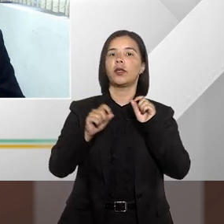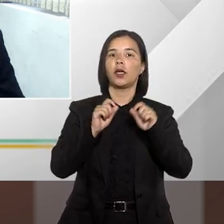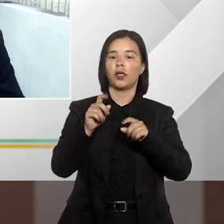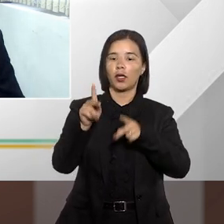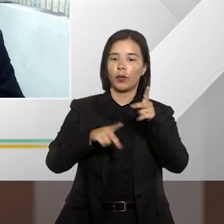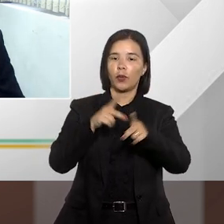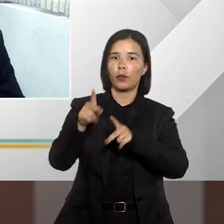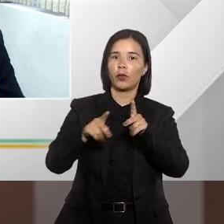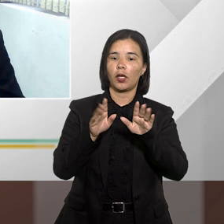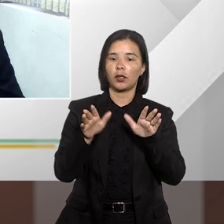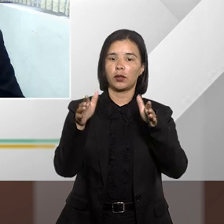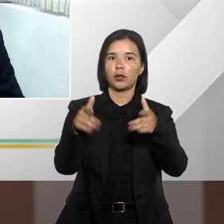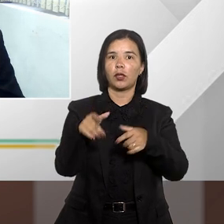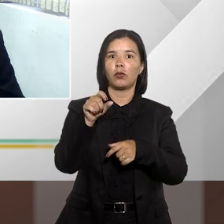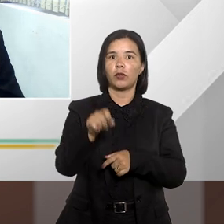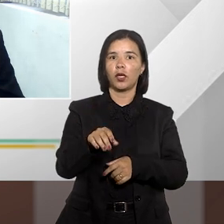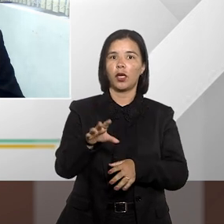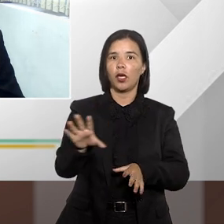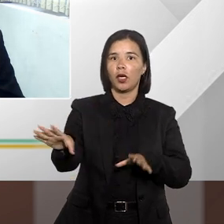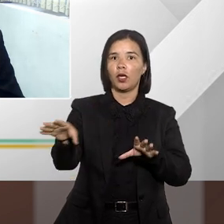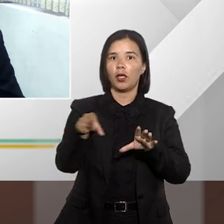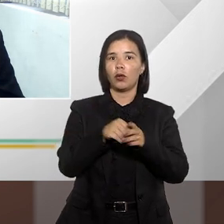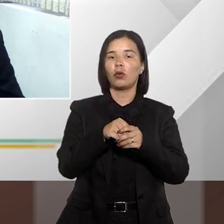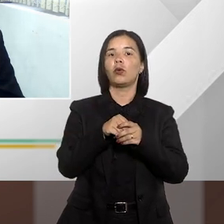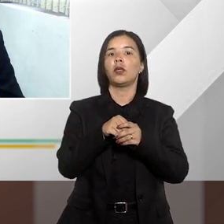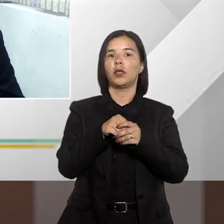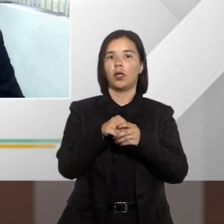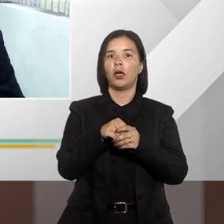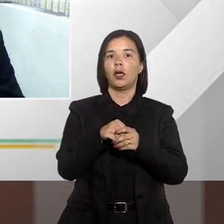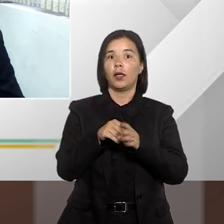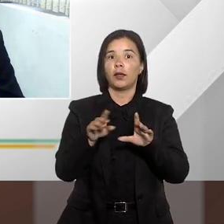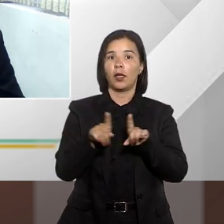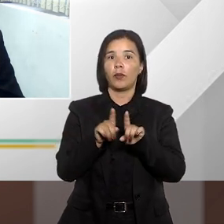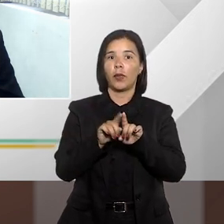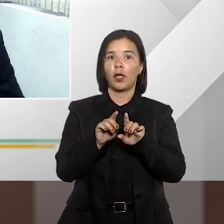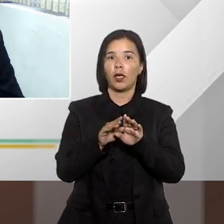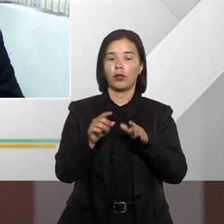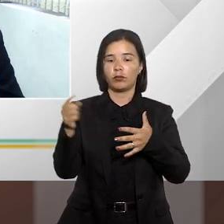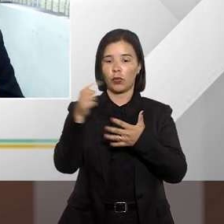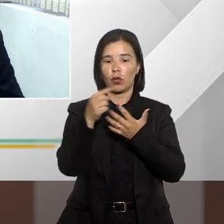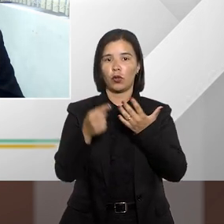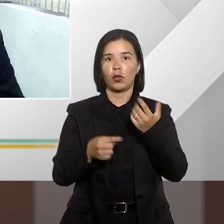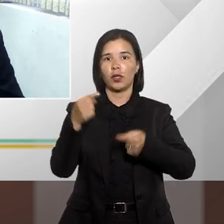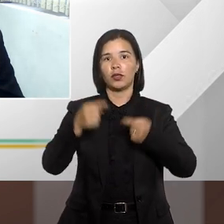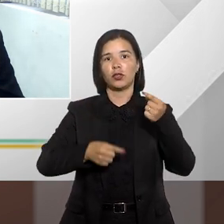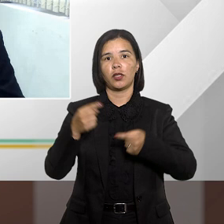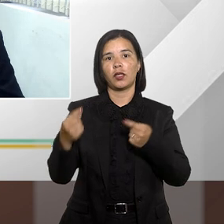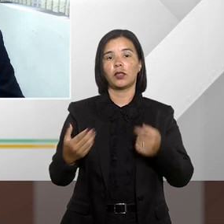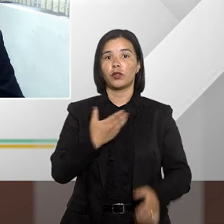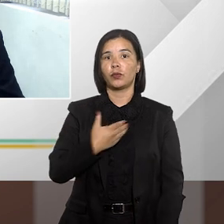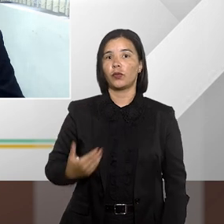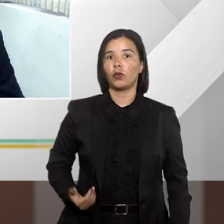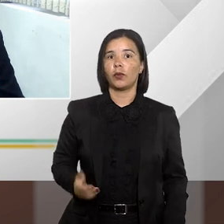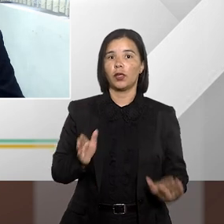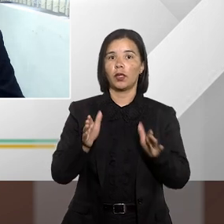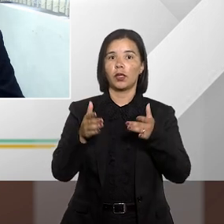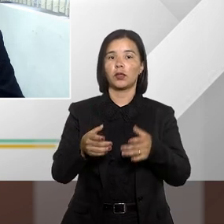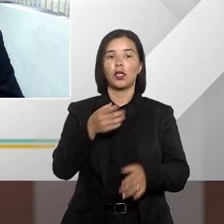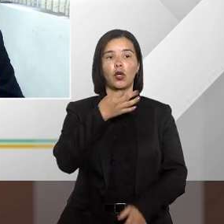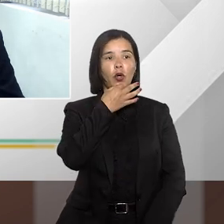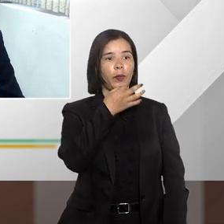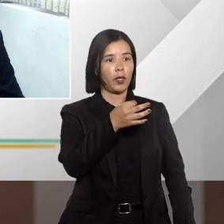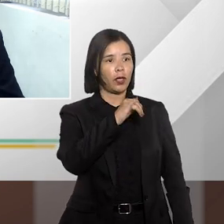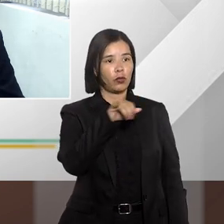população a que nos referimos hoje seja de fato incluída e para a qual sejam destinadas políticas públicas específicas. Na sua opinião,